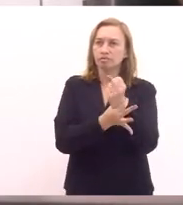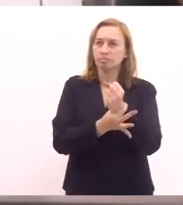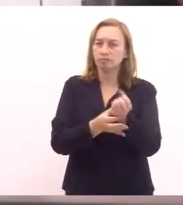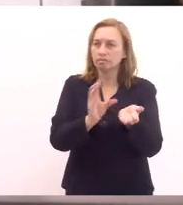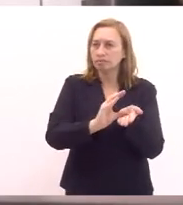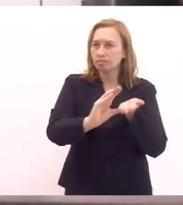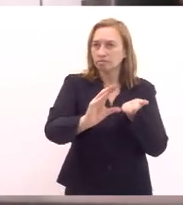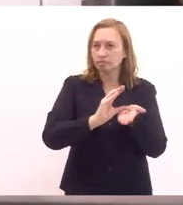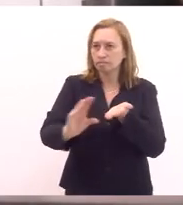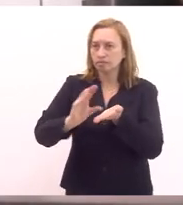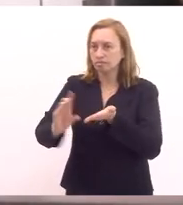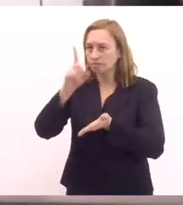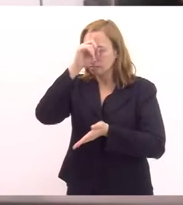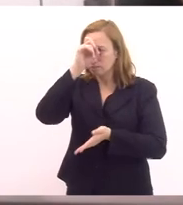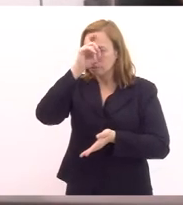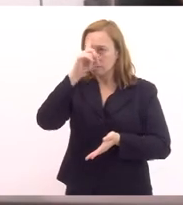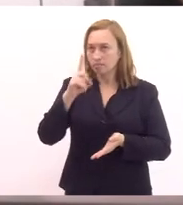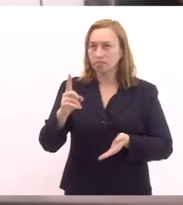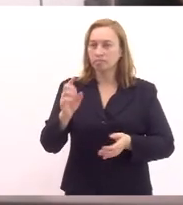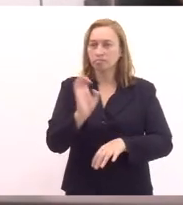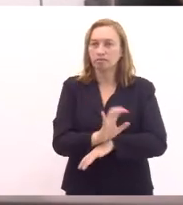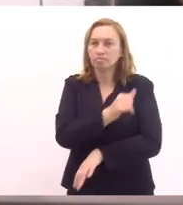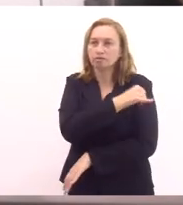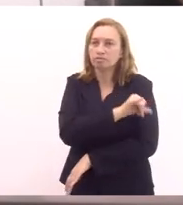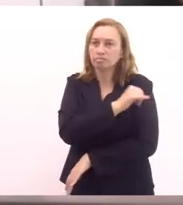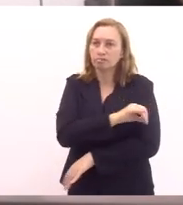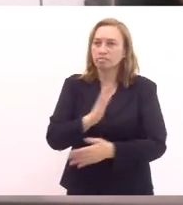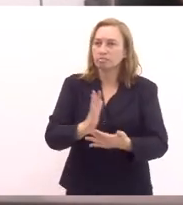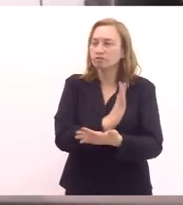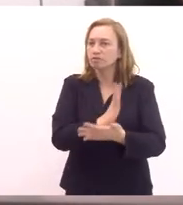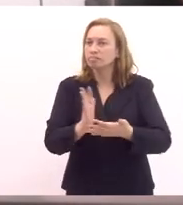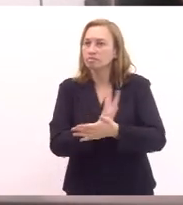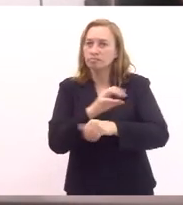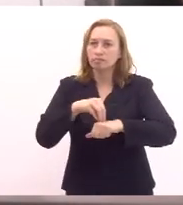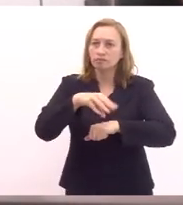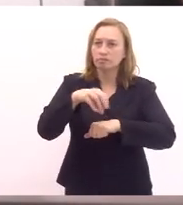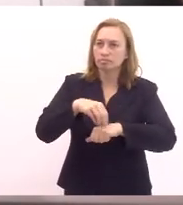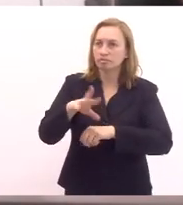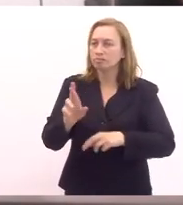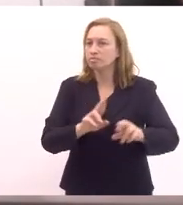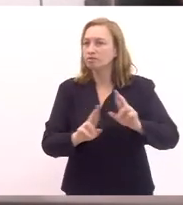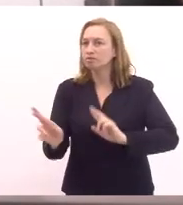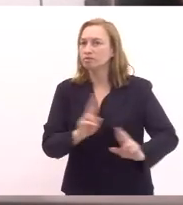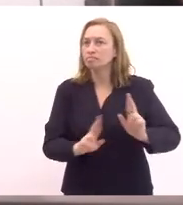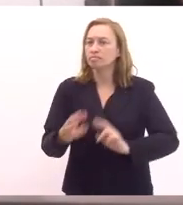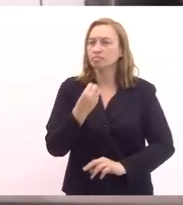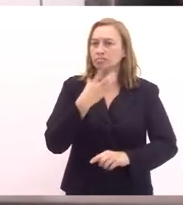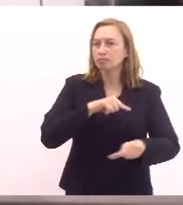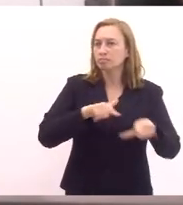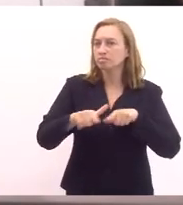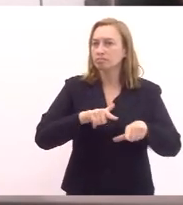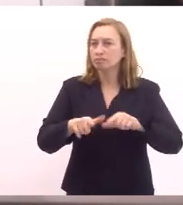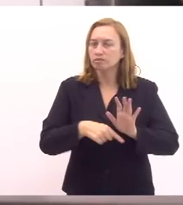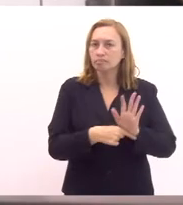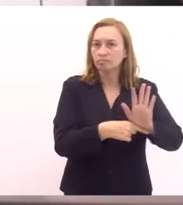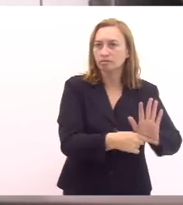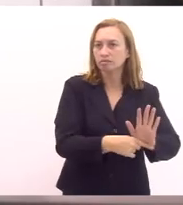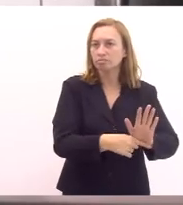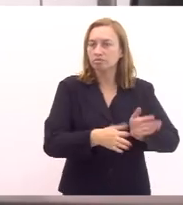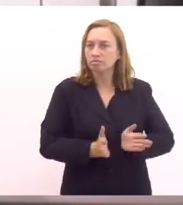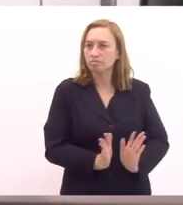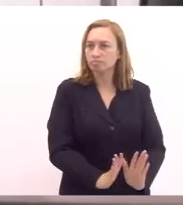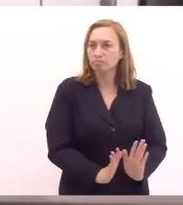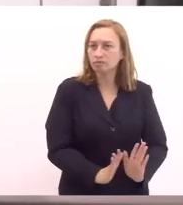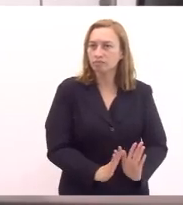destina verba para as maternidades do Estado do Rio que aderirem alguns indicadores relacionados a boas práticas na assistência ao parto